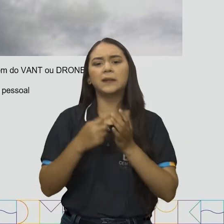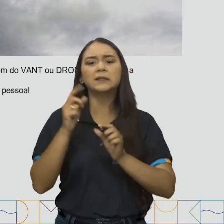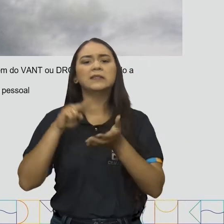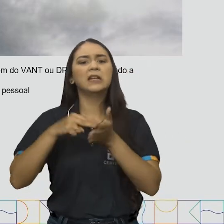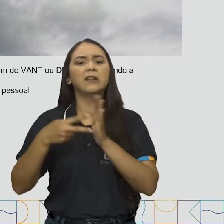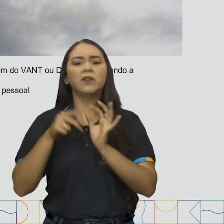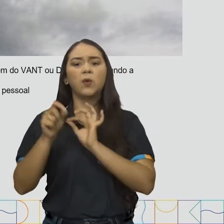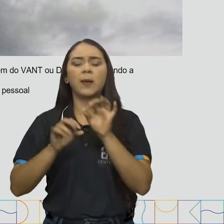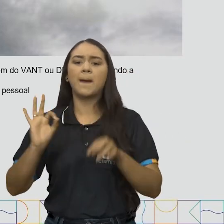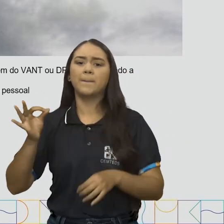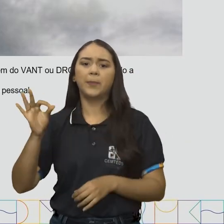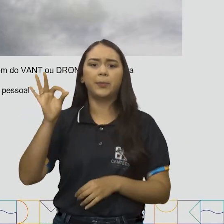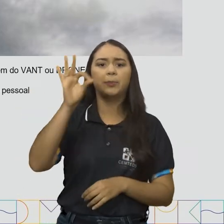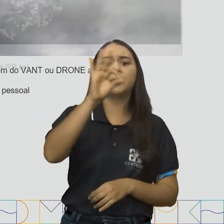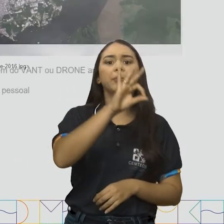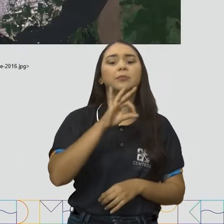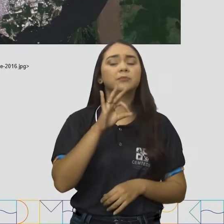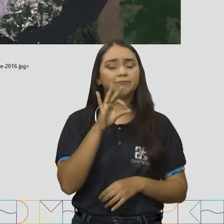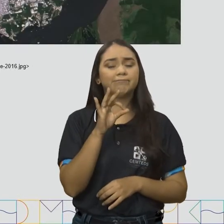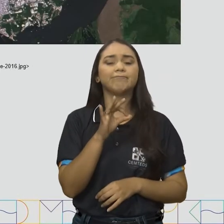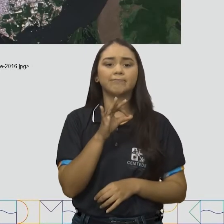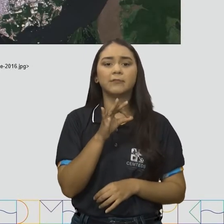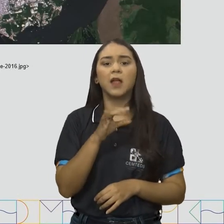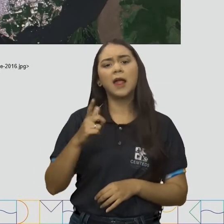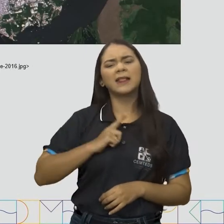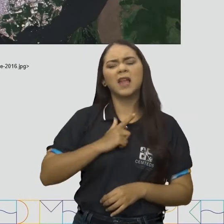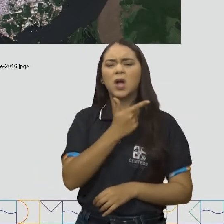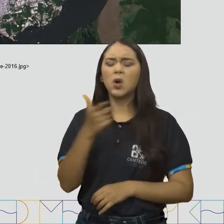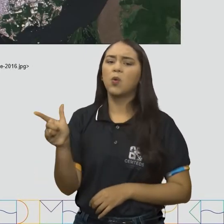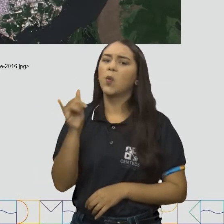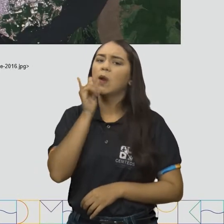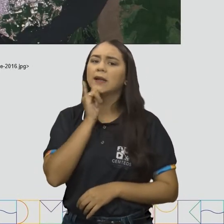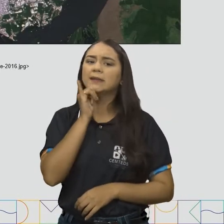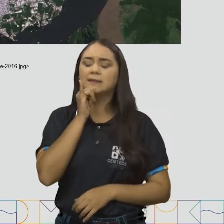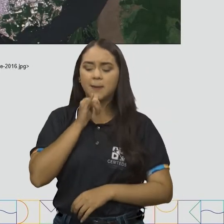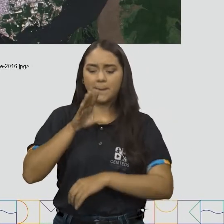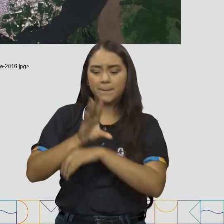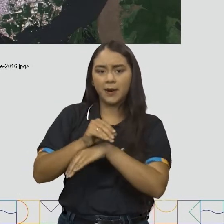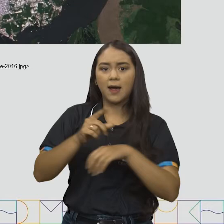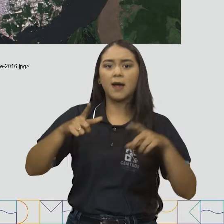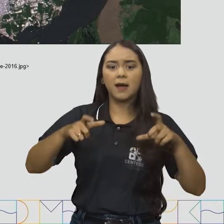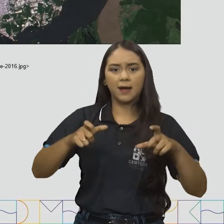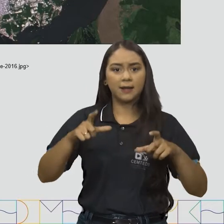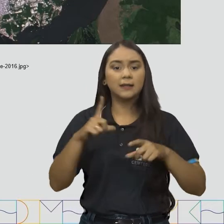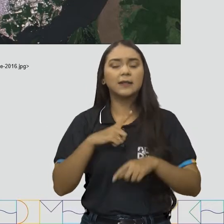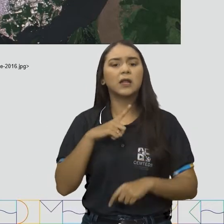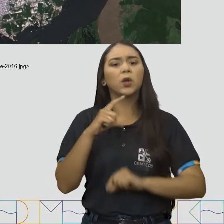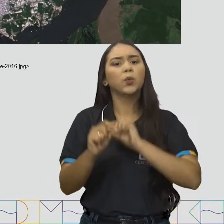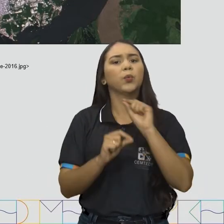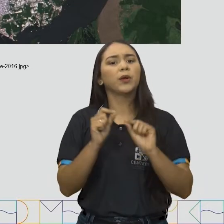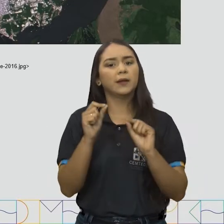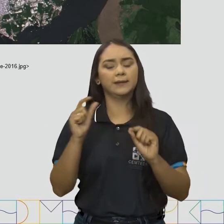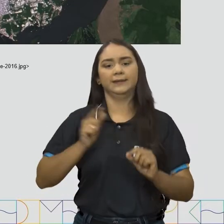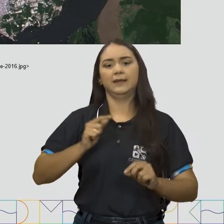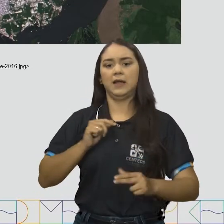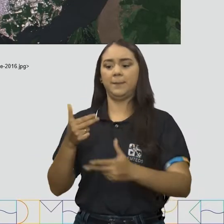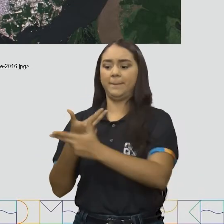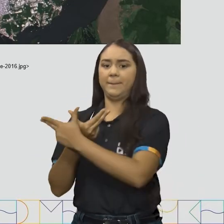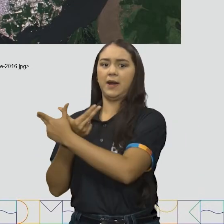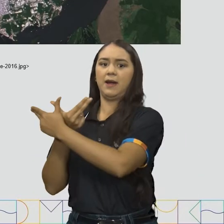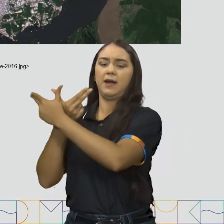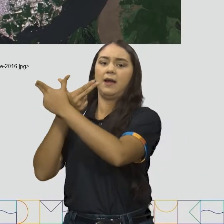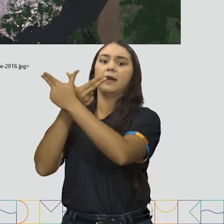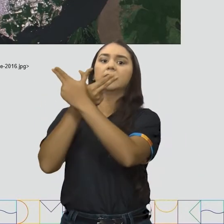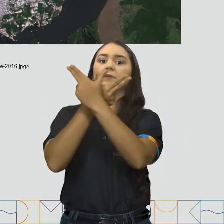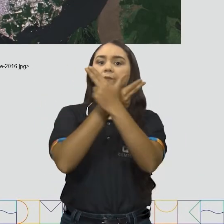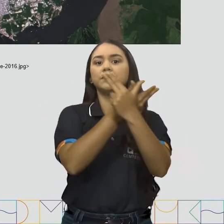tradução literal para a língua portuguesa, outro exemplo de fotografia aérea largamente utilizada é feita a partir de